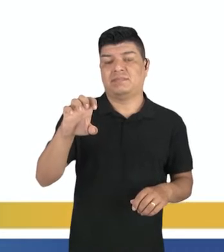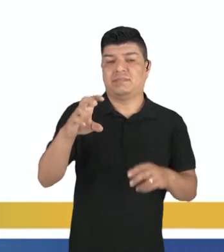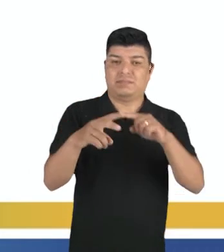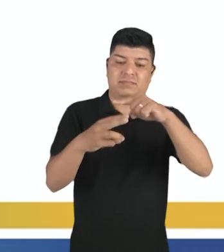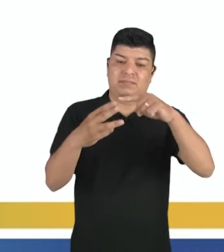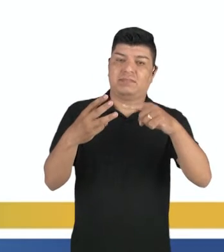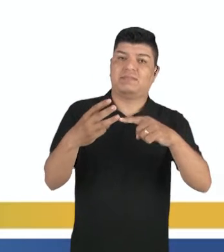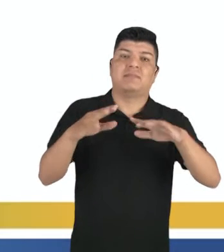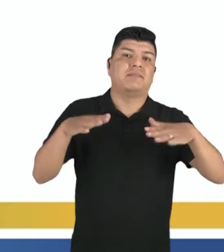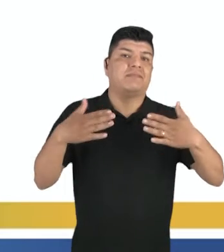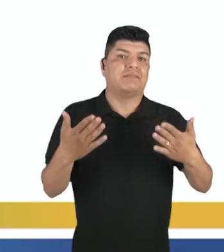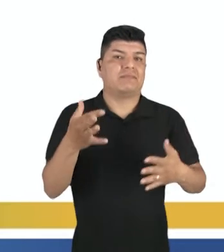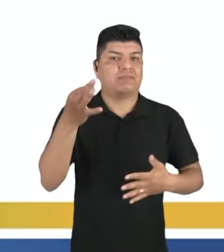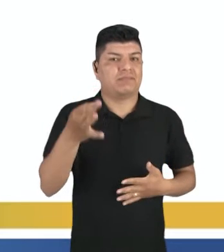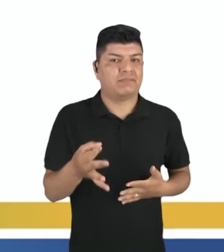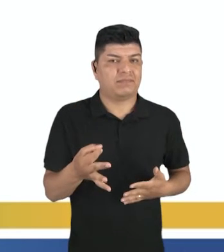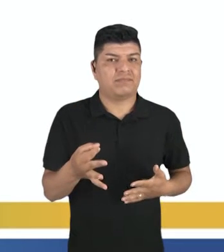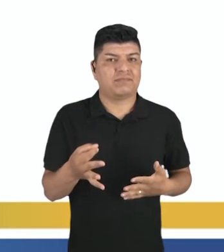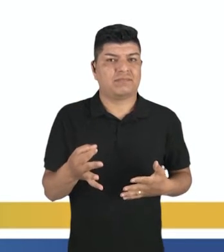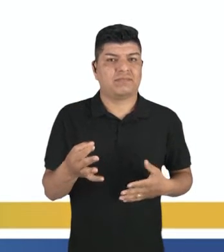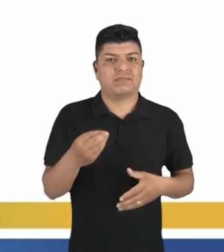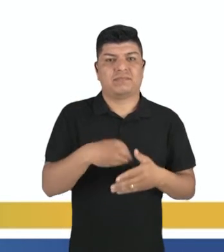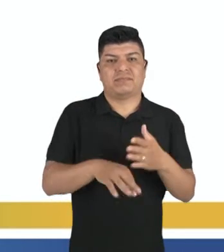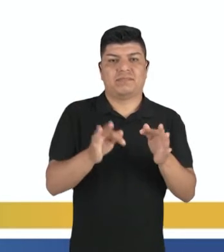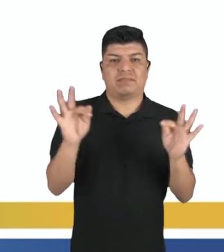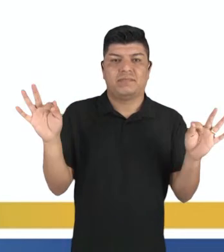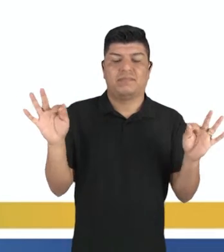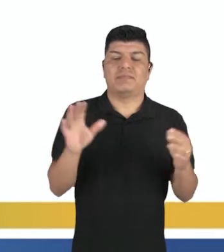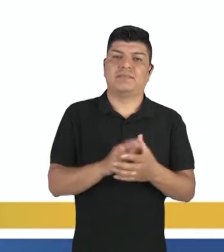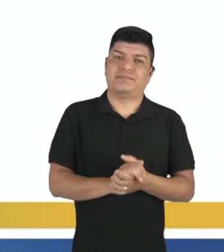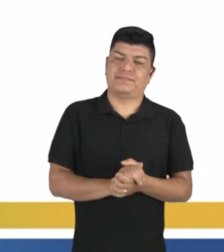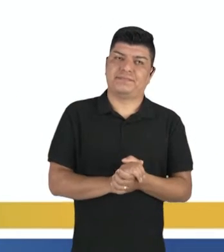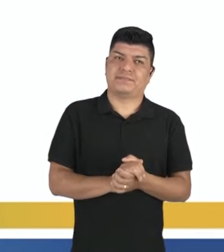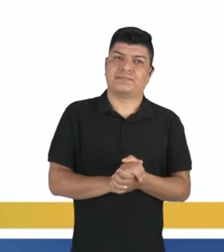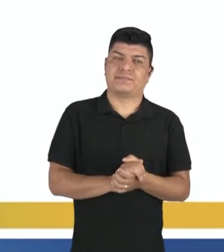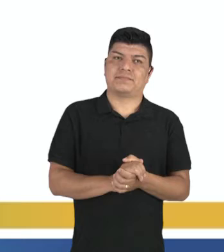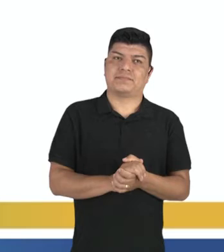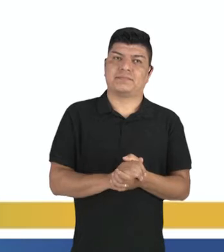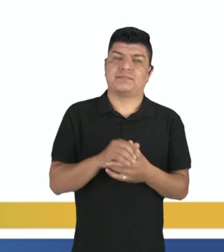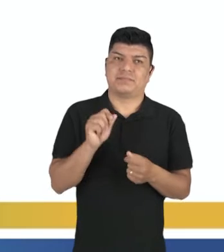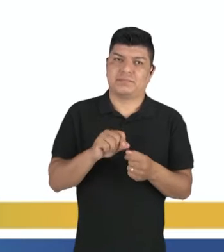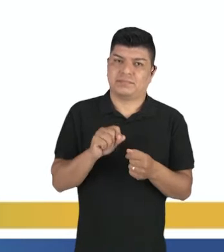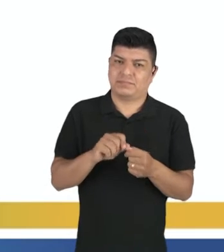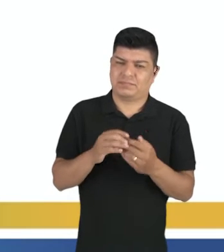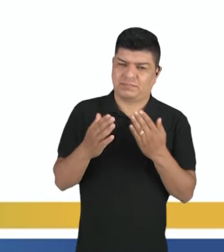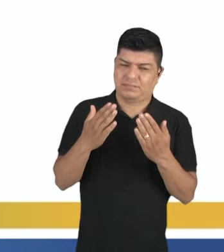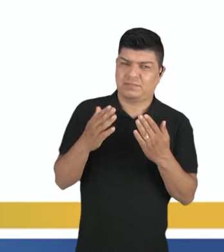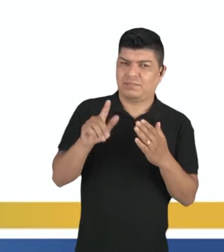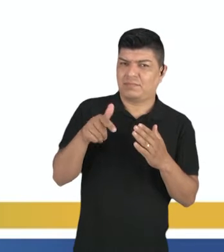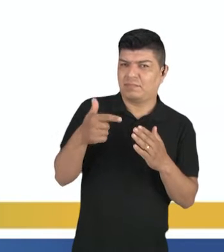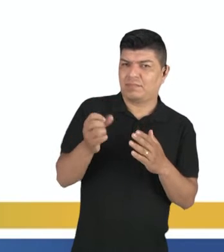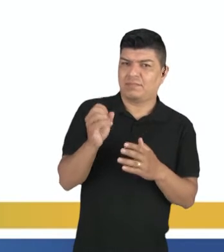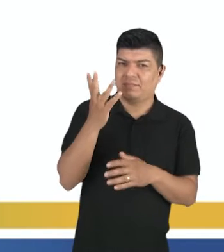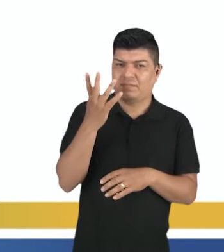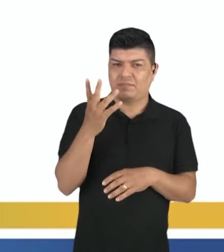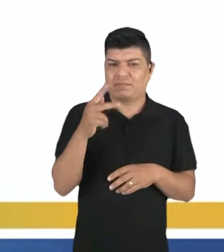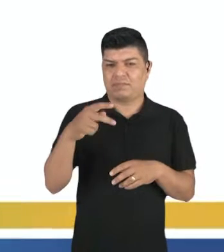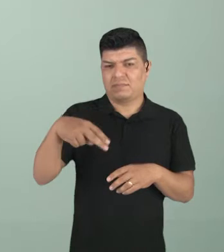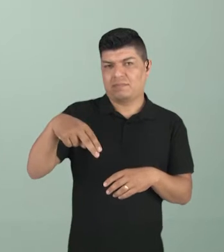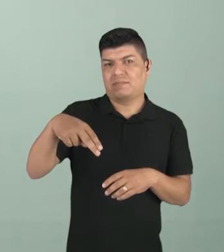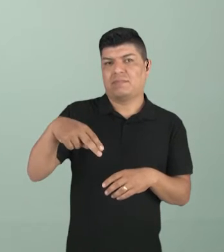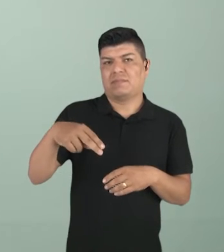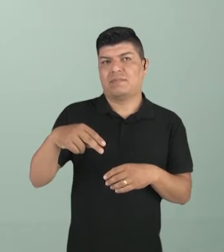próclise e mesóclise, dentro da nossa frase. Elas fazem relação à função do